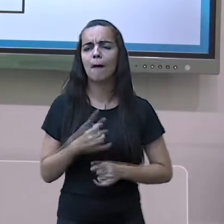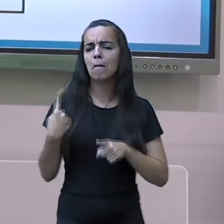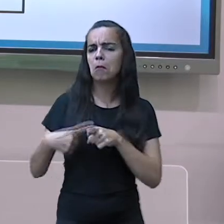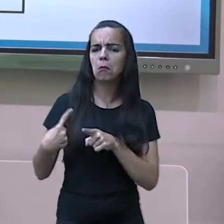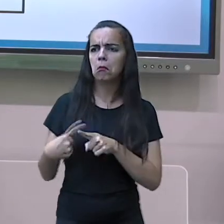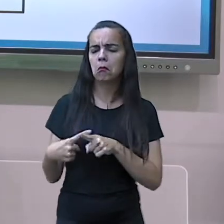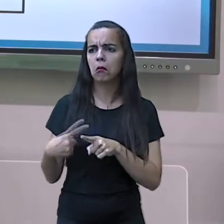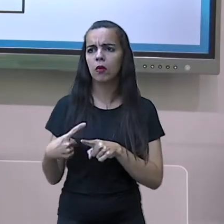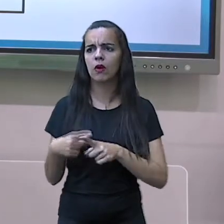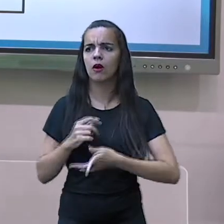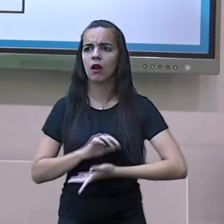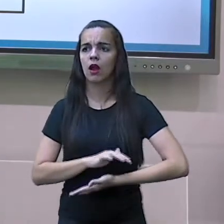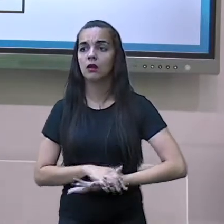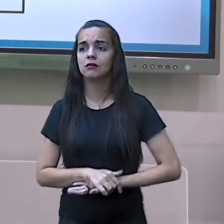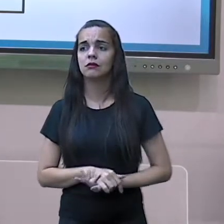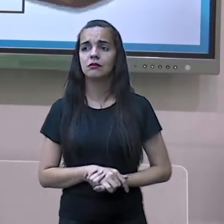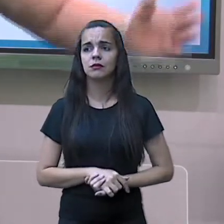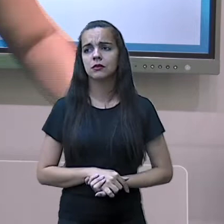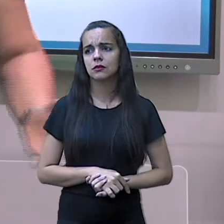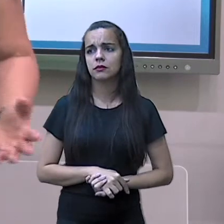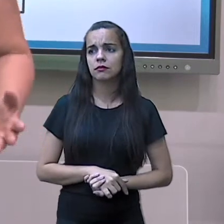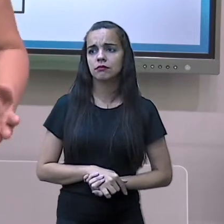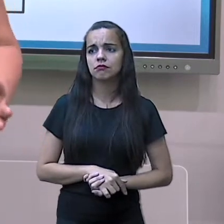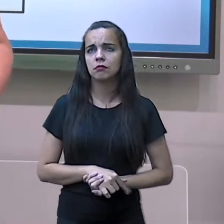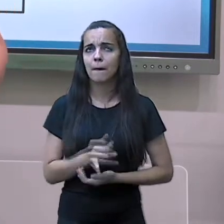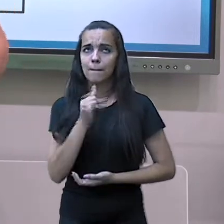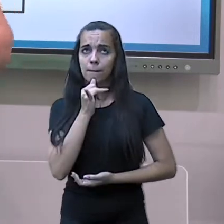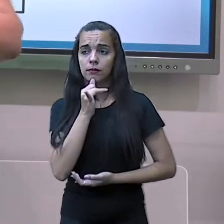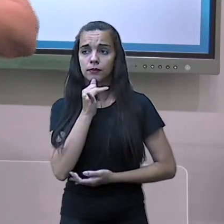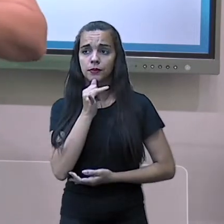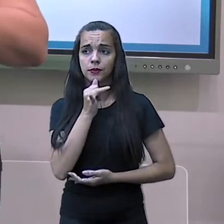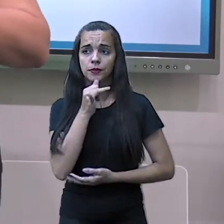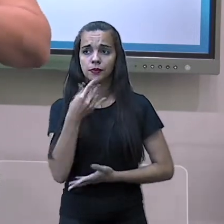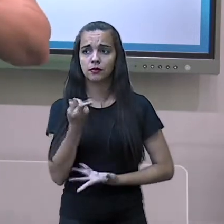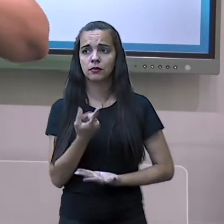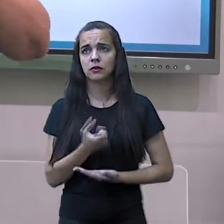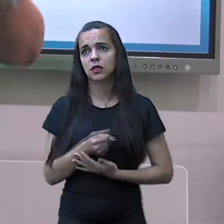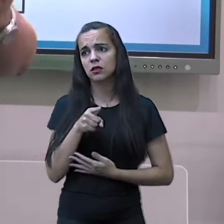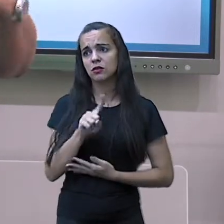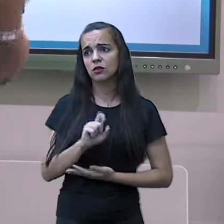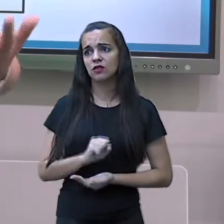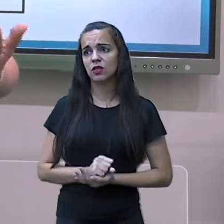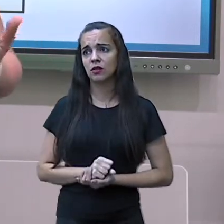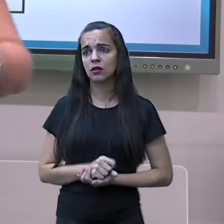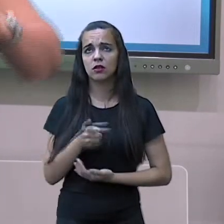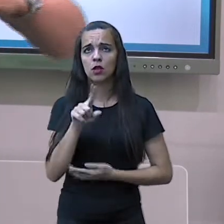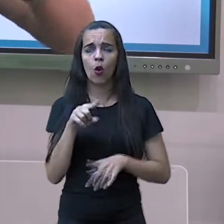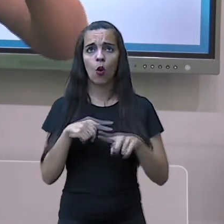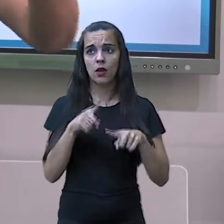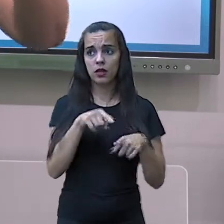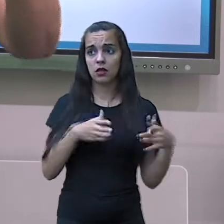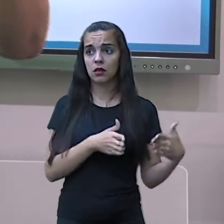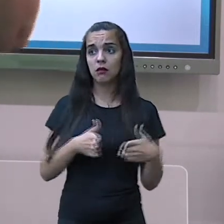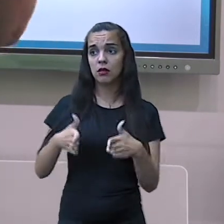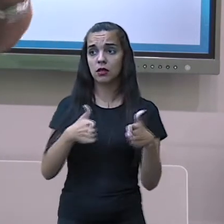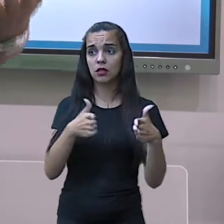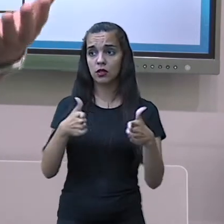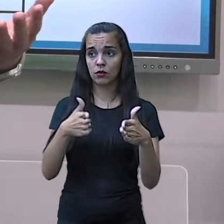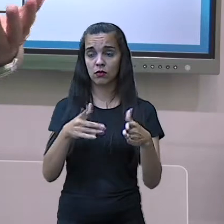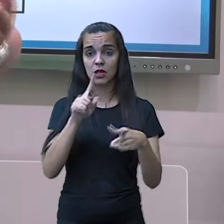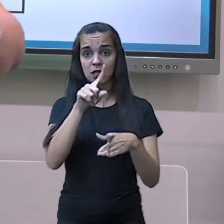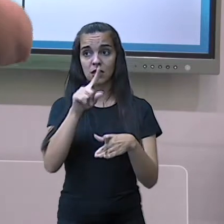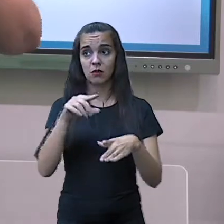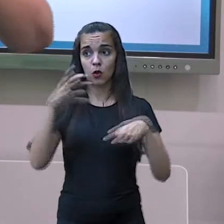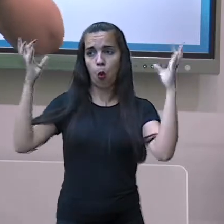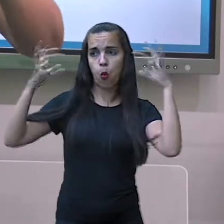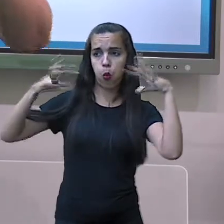Por quê? Por exemplo, se você... O O rio efêmero, se você passa na época das